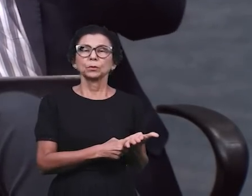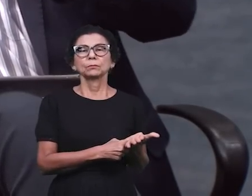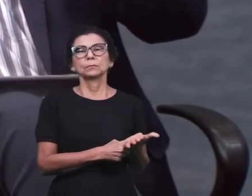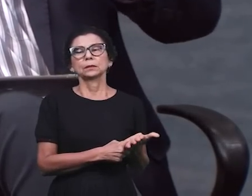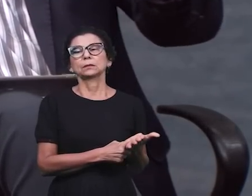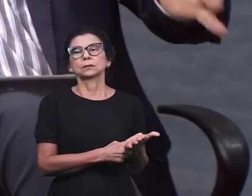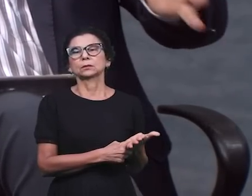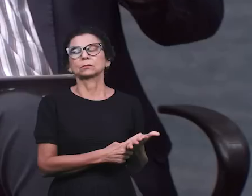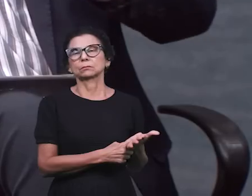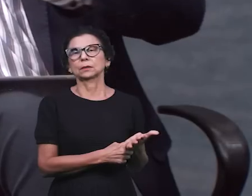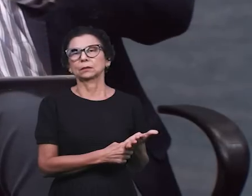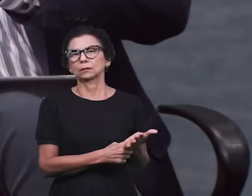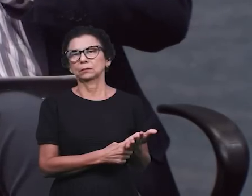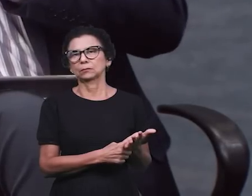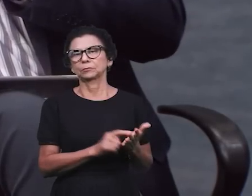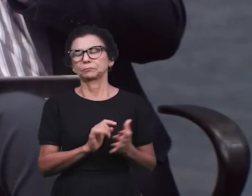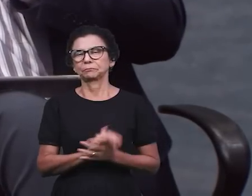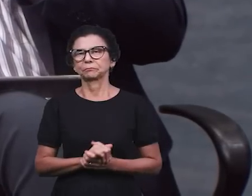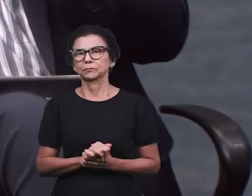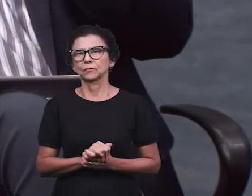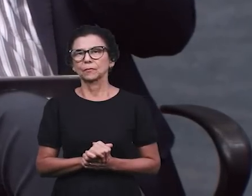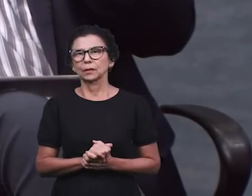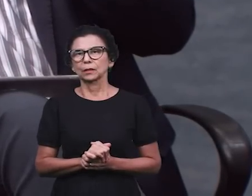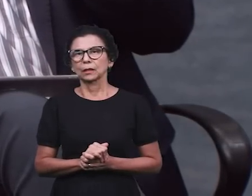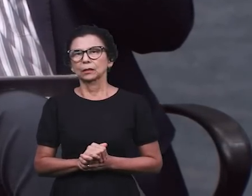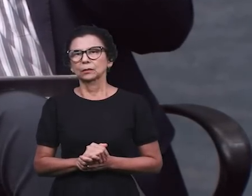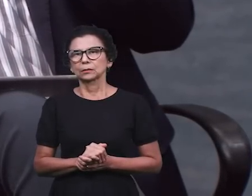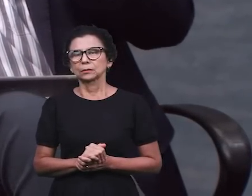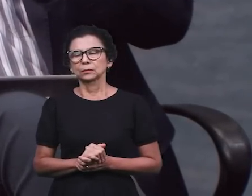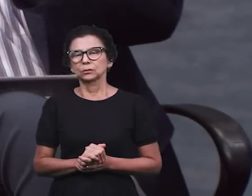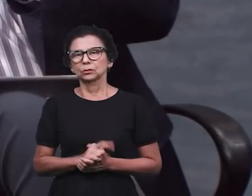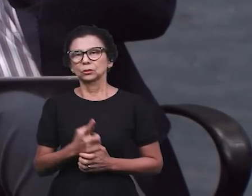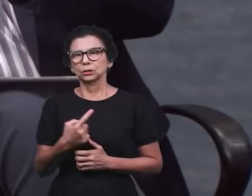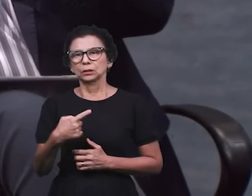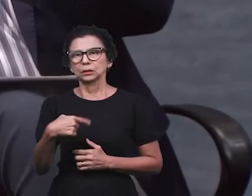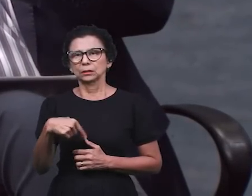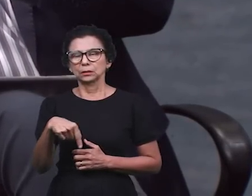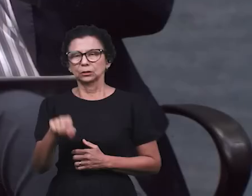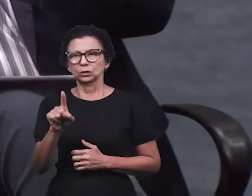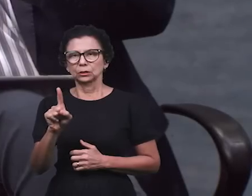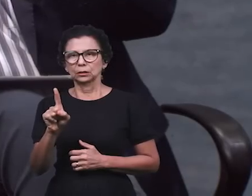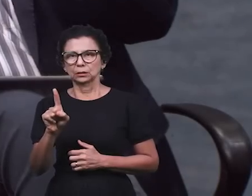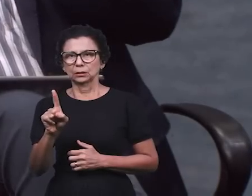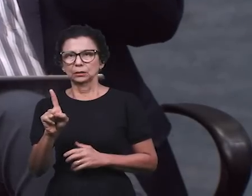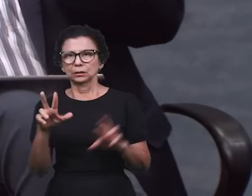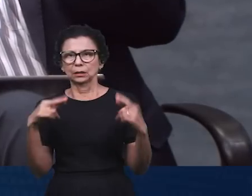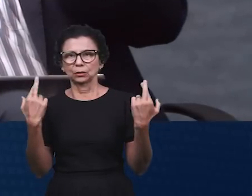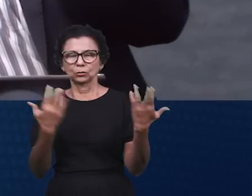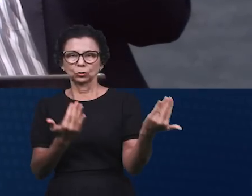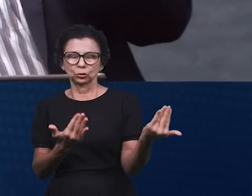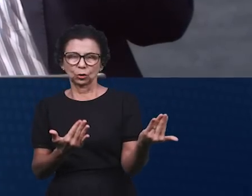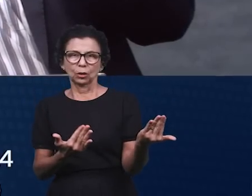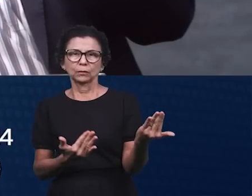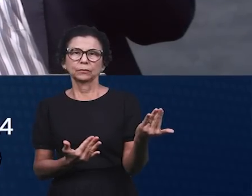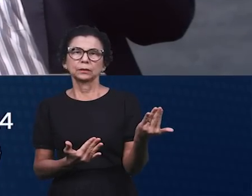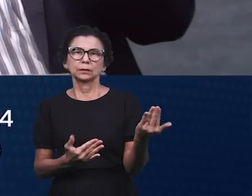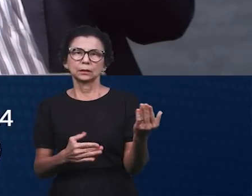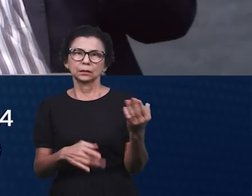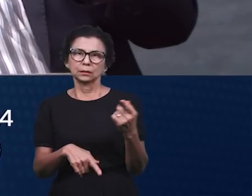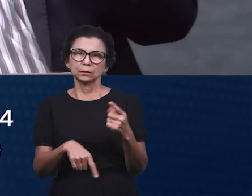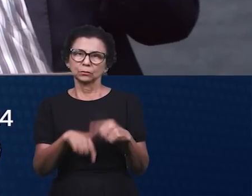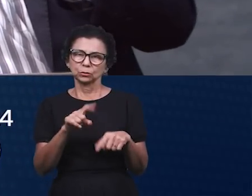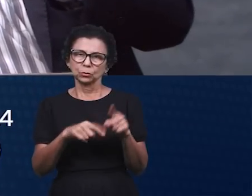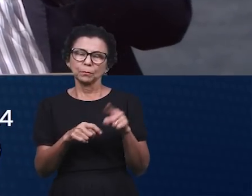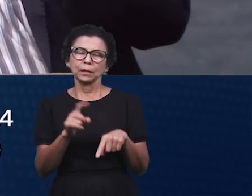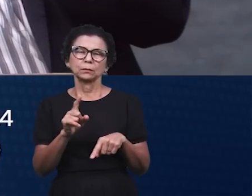que tem ali o dia de estar presente e tal, aquela coisa toda. E eu tive essa experiência de tocar ainda muito jovem. E